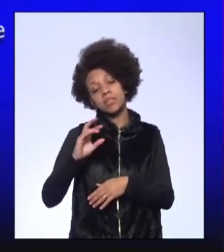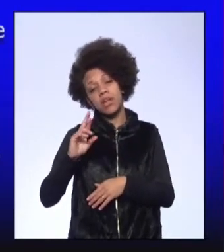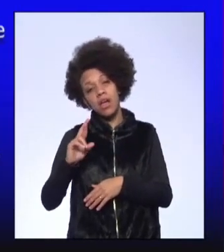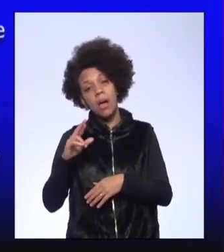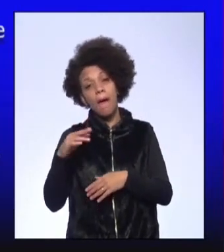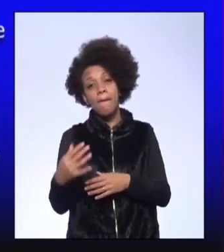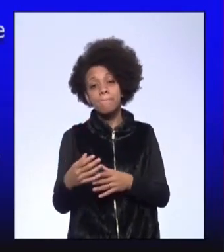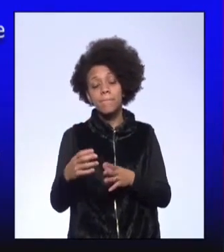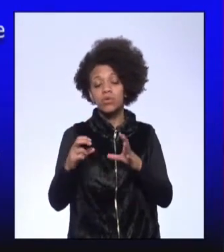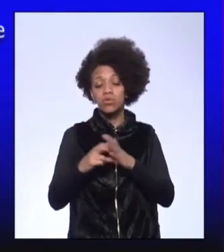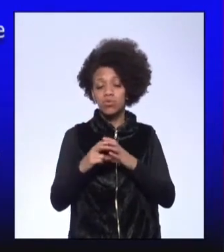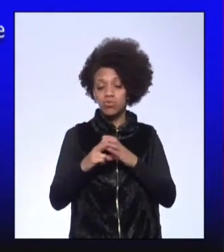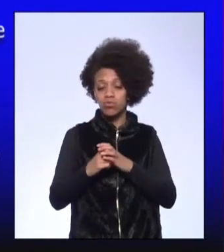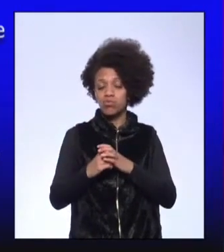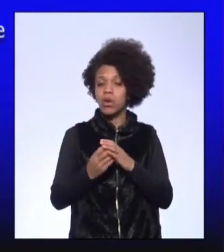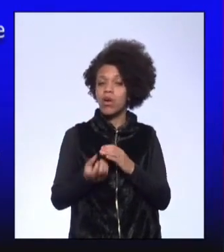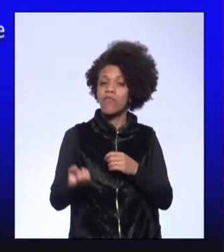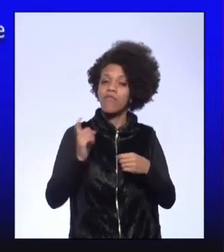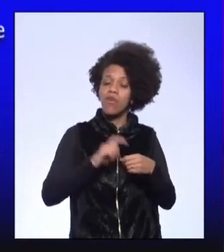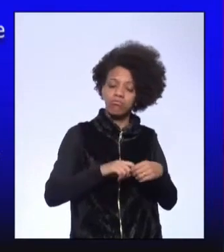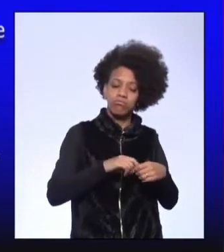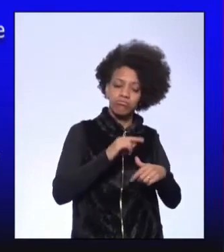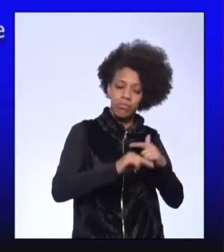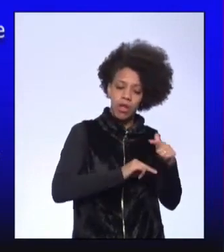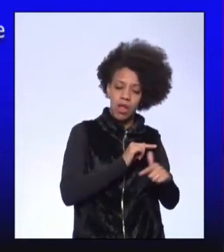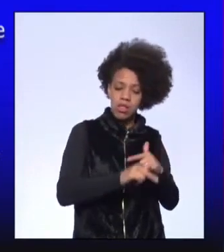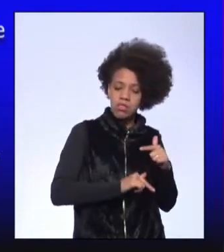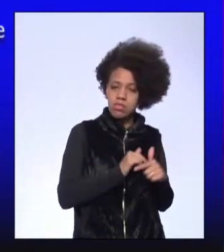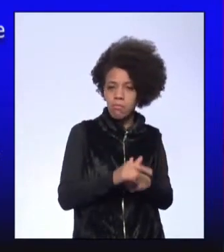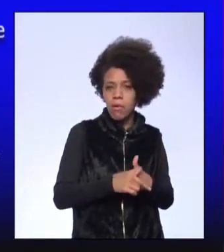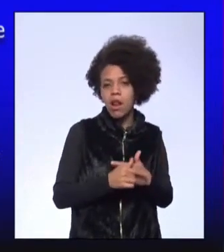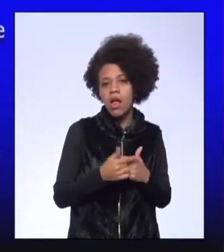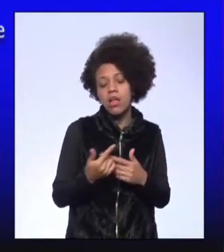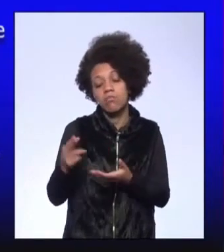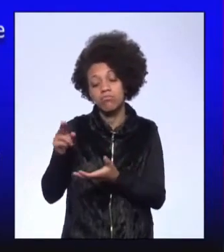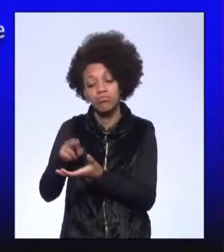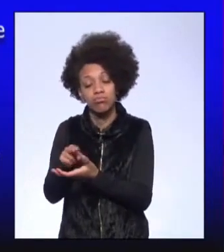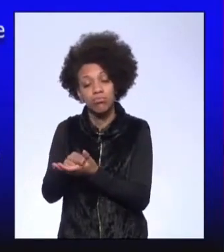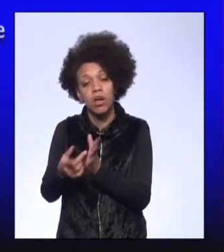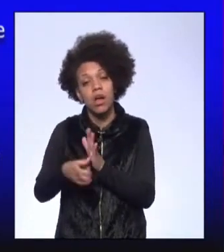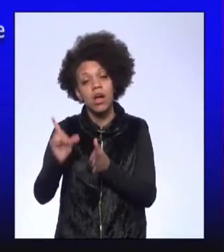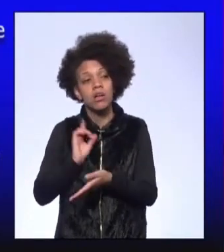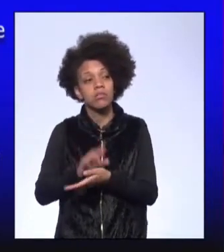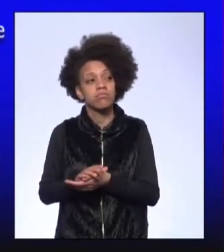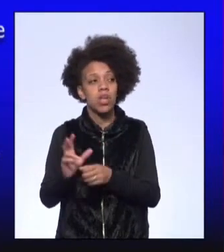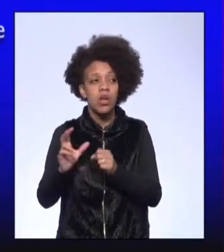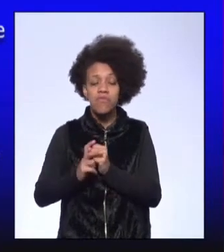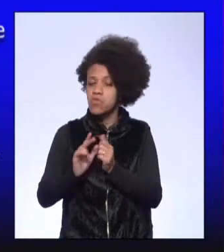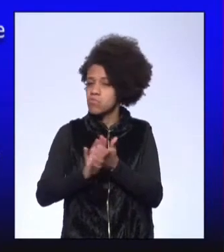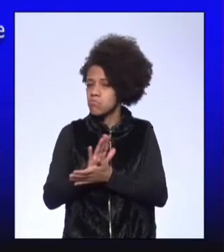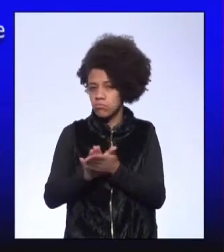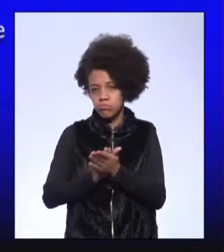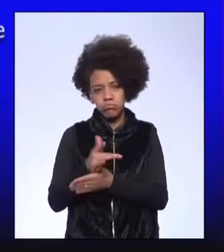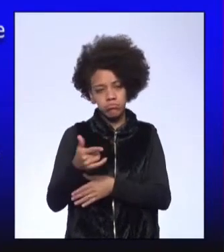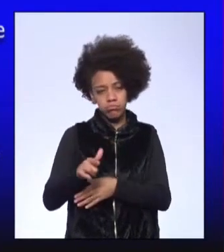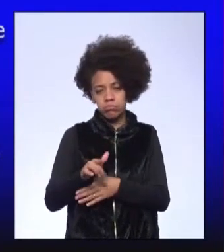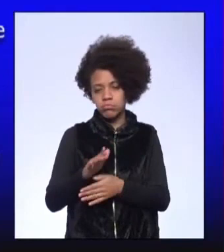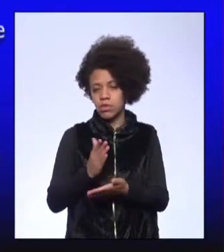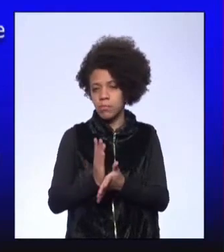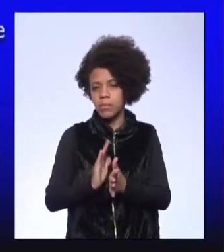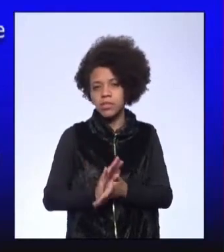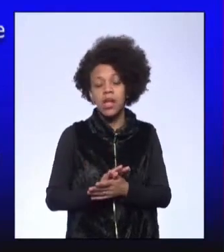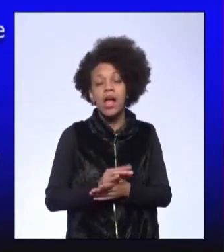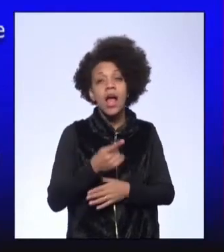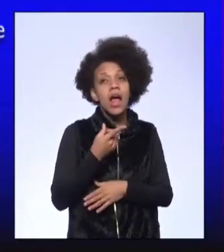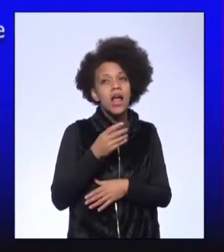que os indivíduos retornem às suas atividades, os indivíduos que adoeceram. E estabeleceu como critério nos Estados Unidos